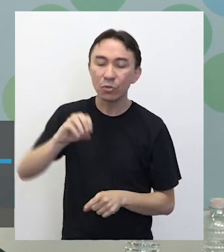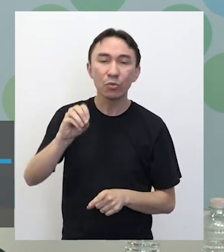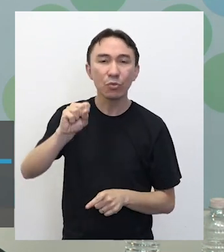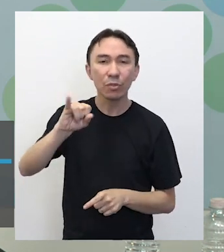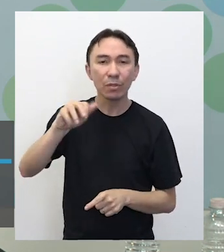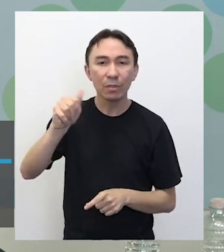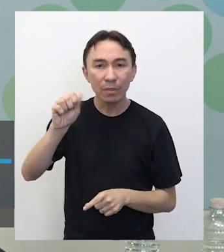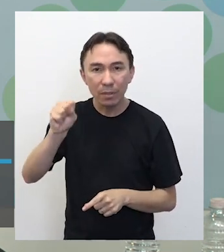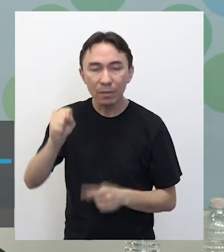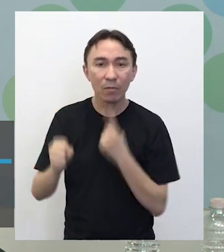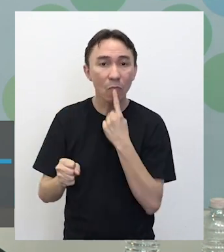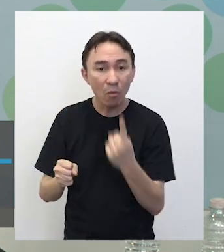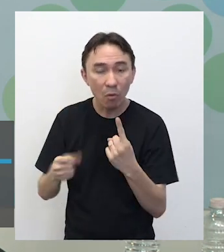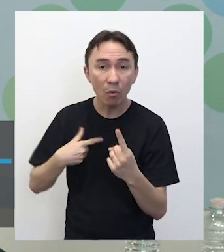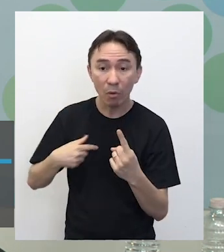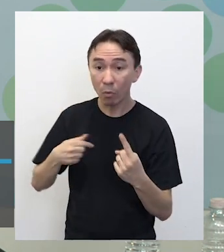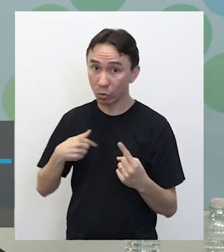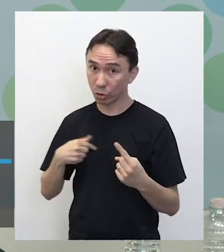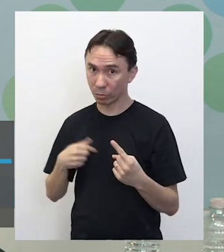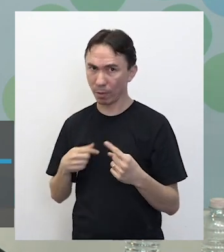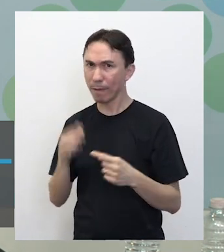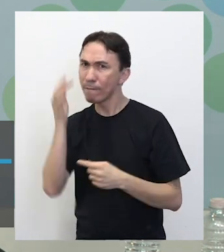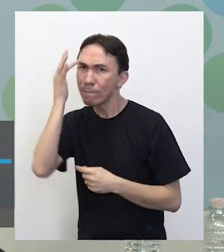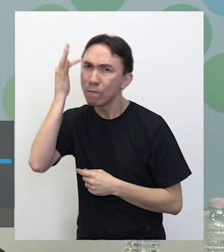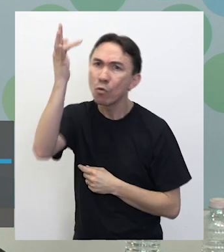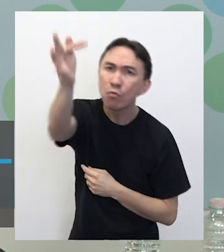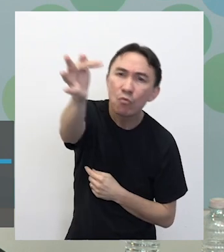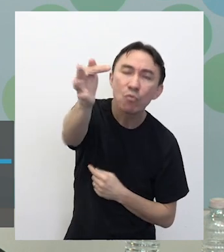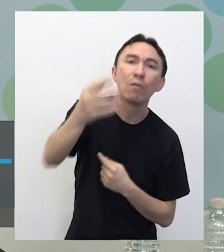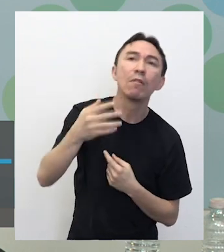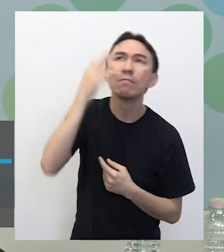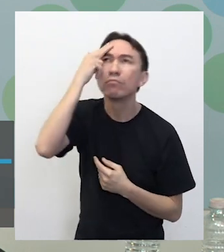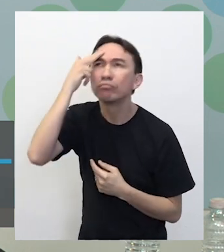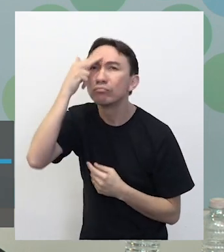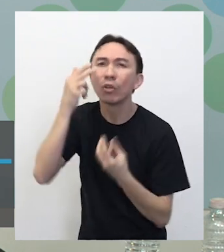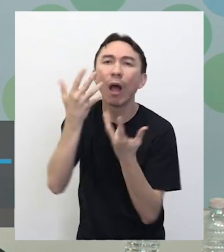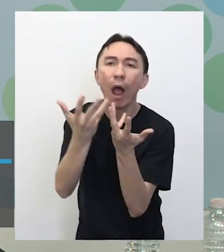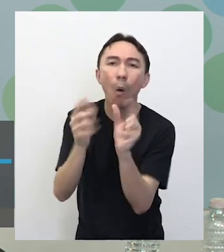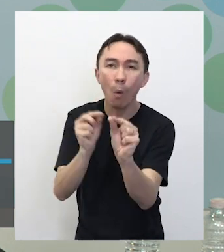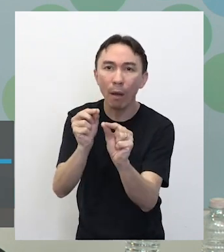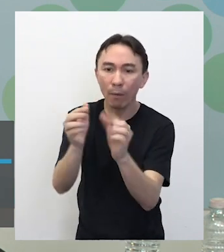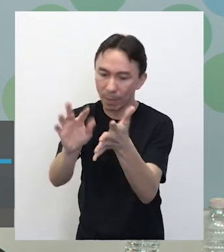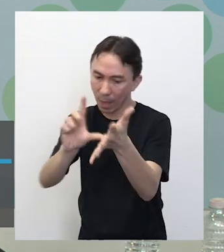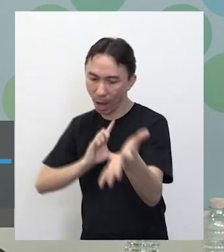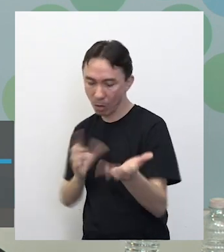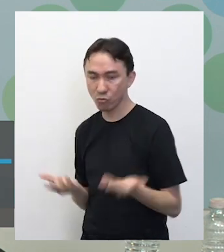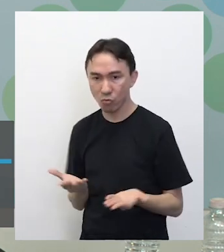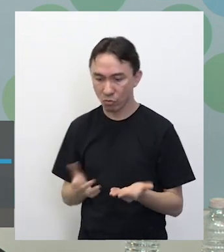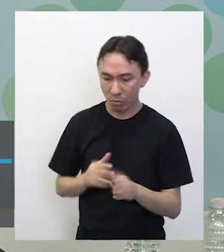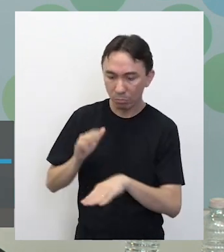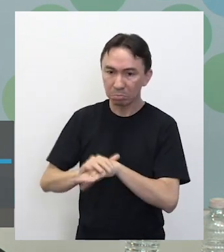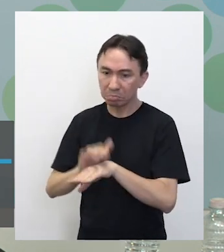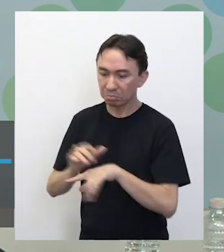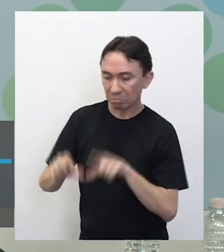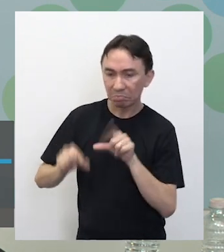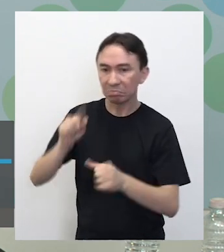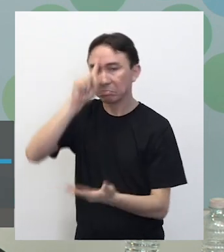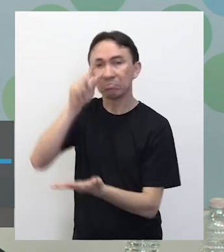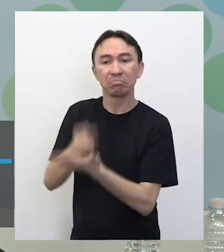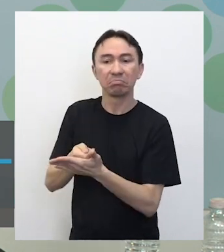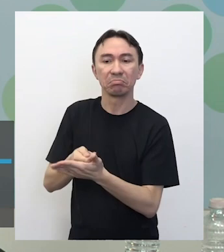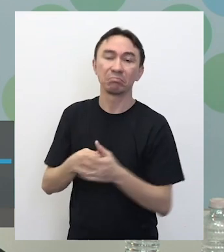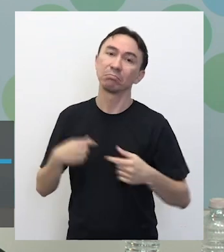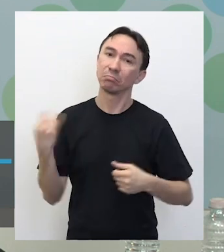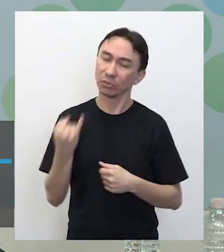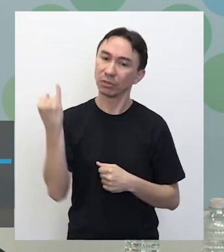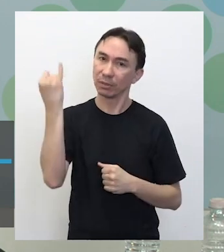de vida e os meus sonhos. O João fala que devemos fazer as decisões que parecem ser as